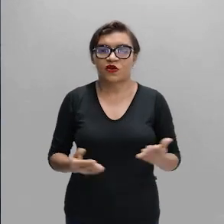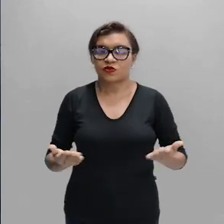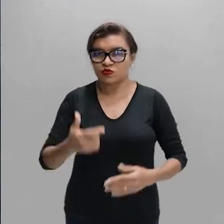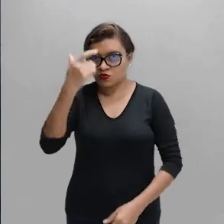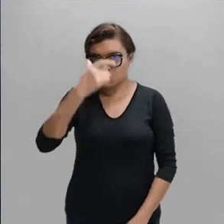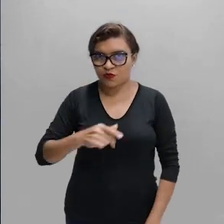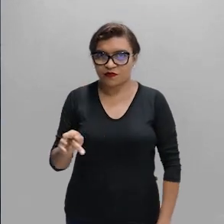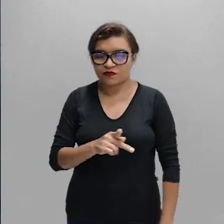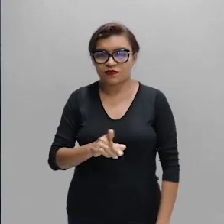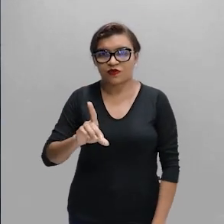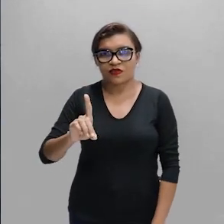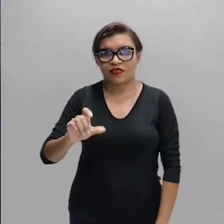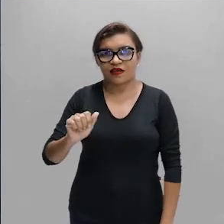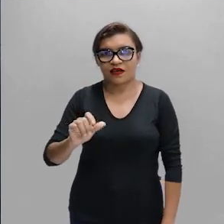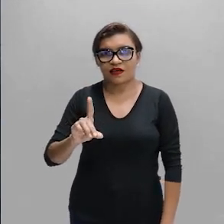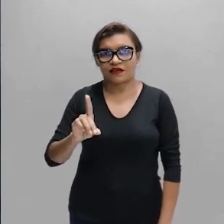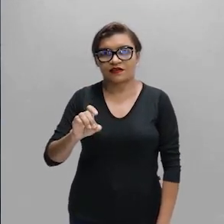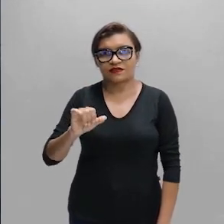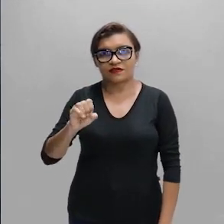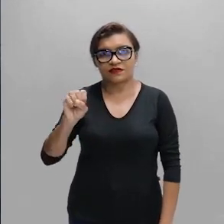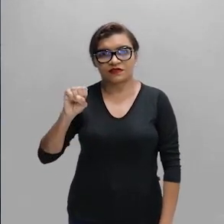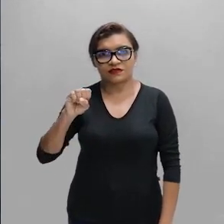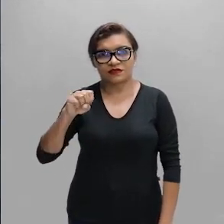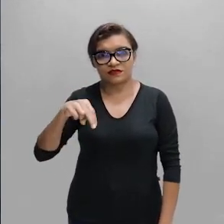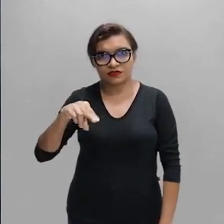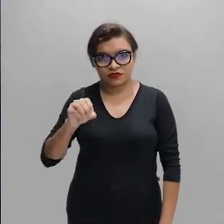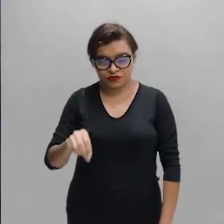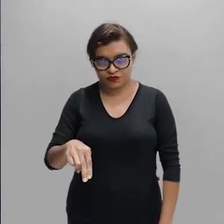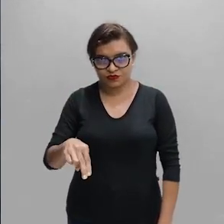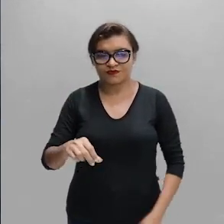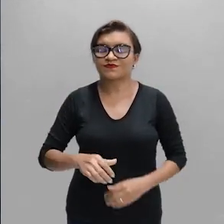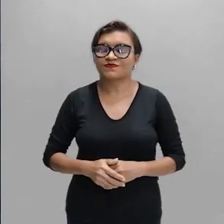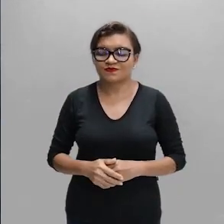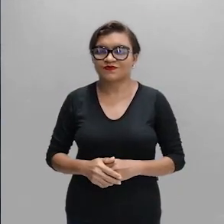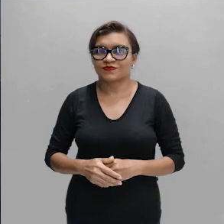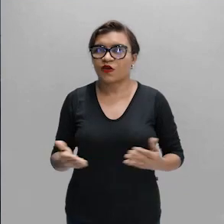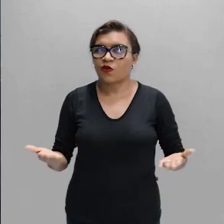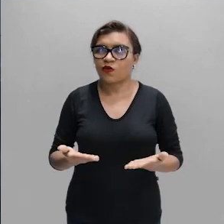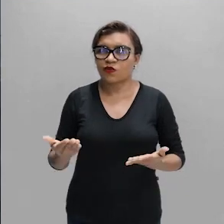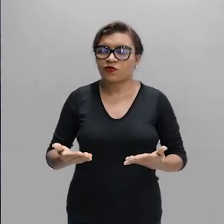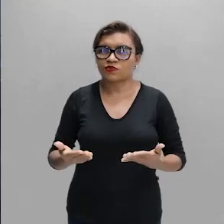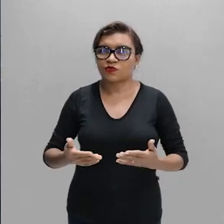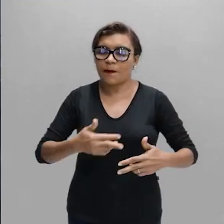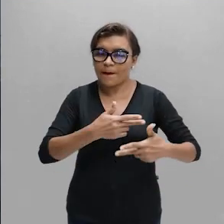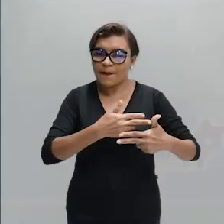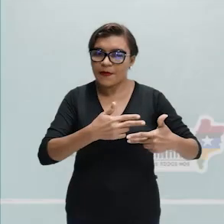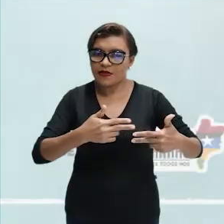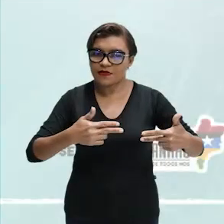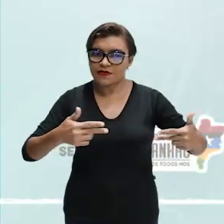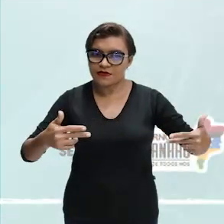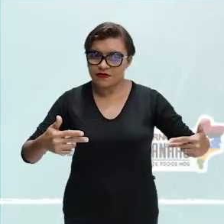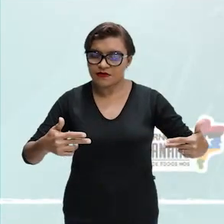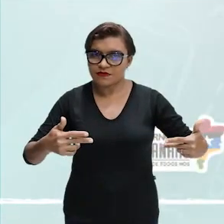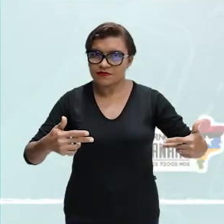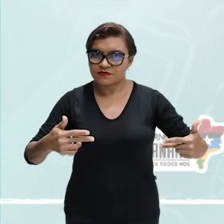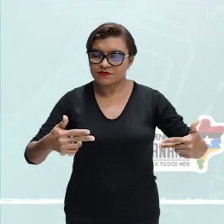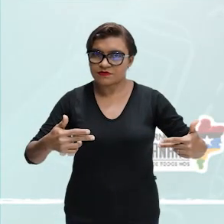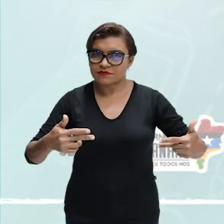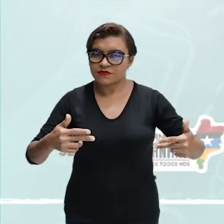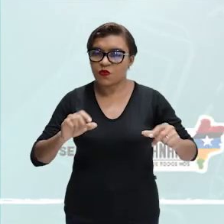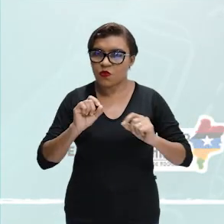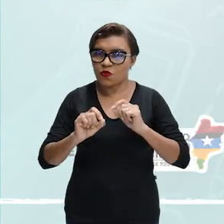vamos falar sobre materiais semicondutores e dispositivos microeletrônicos. Os